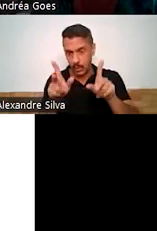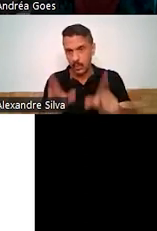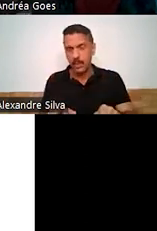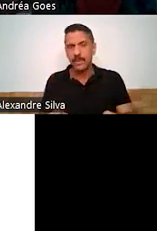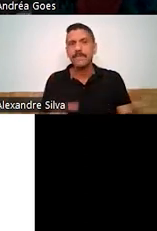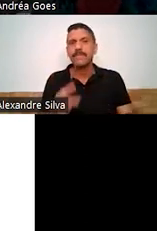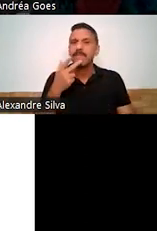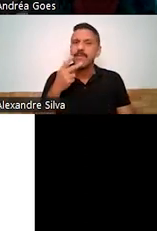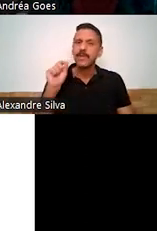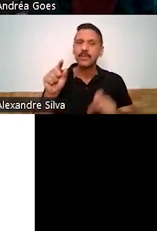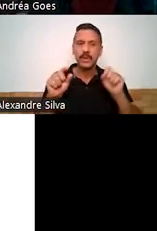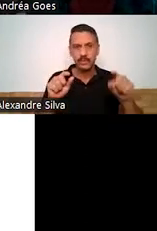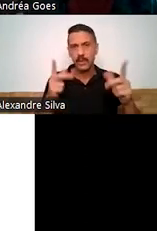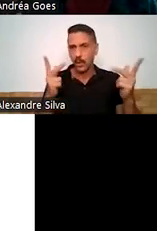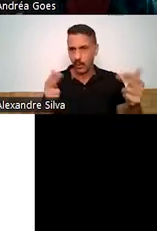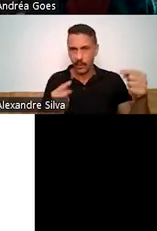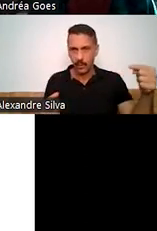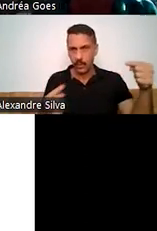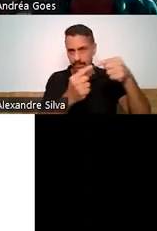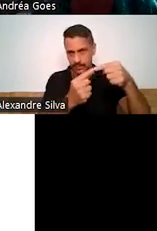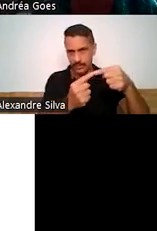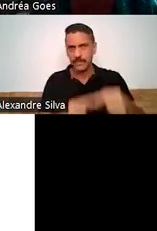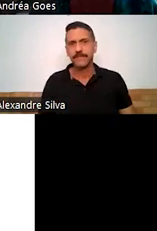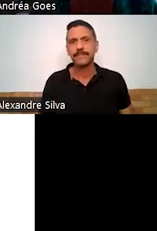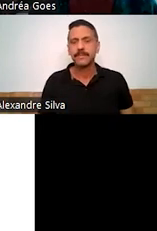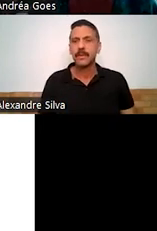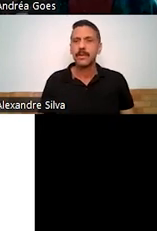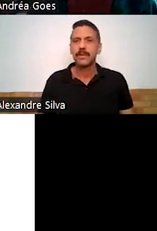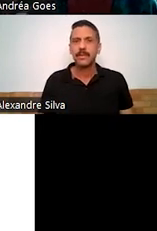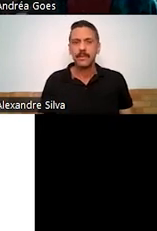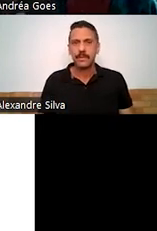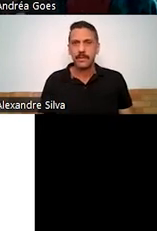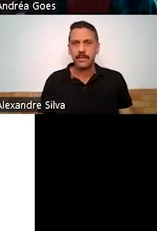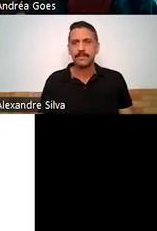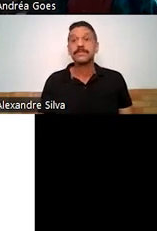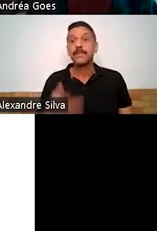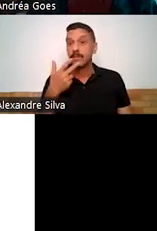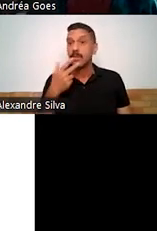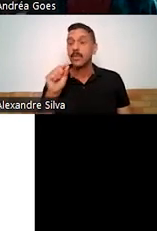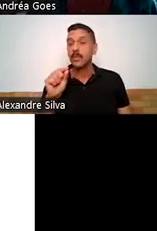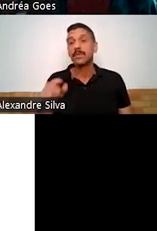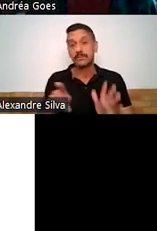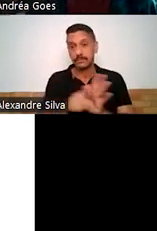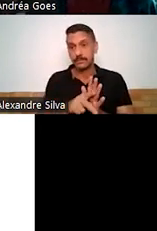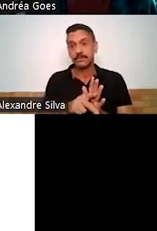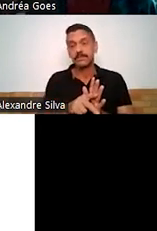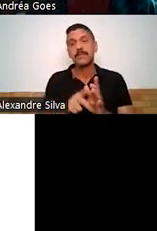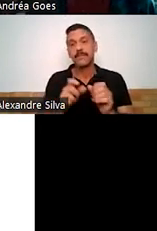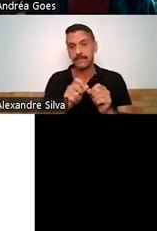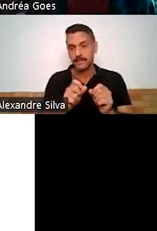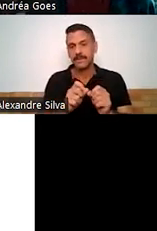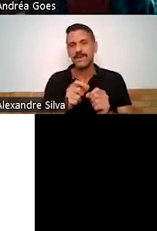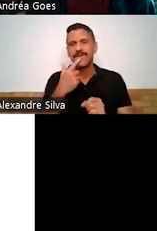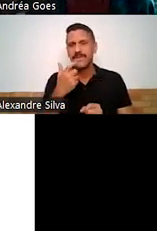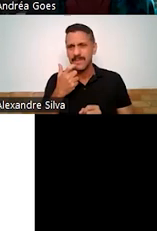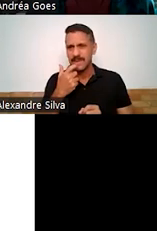azuis, no caso aqui, né, trazendo para o fictício, e 2 alelos iguais, no caso, vermelhos.